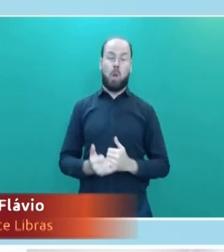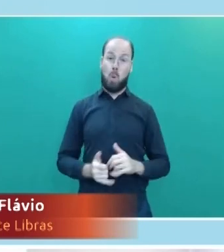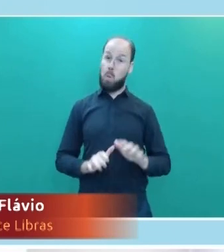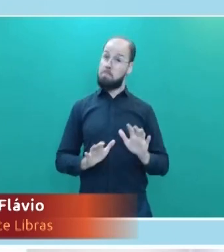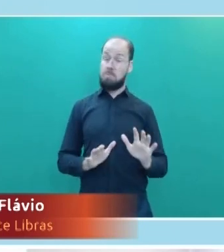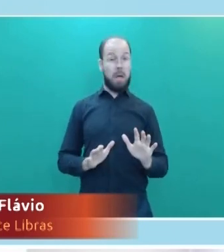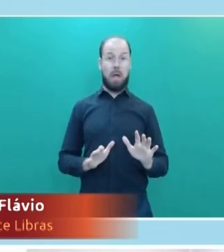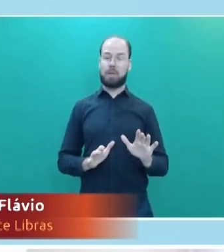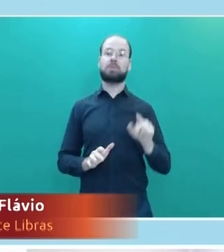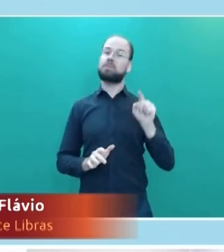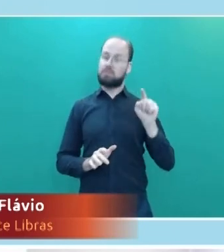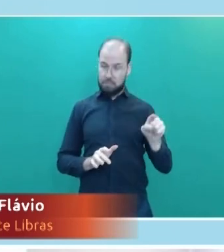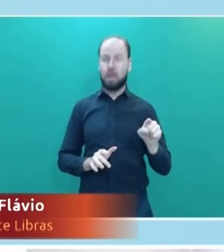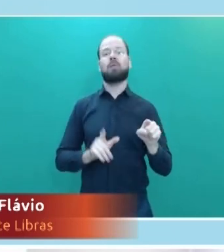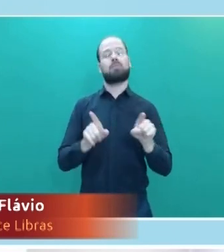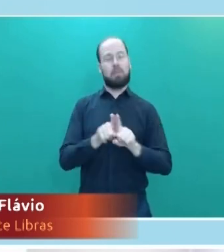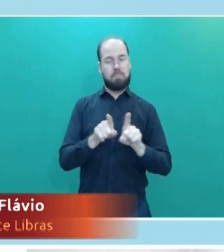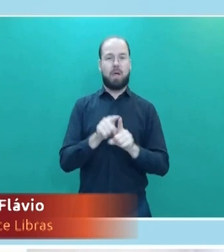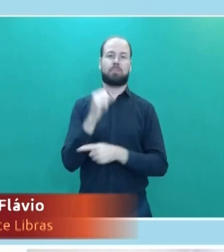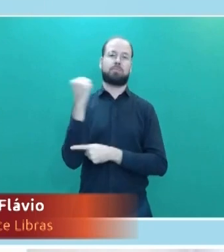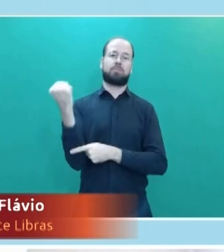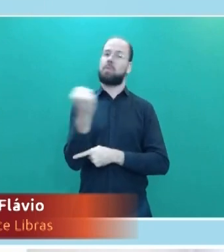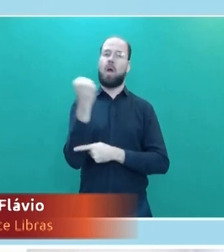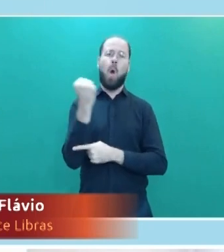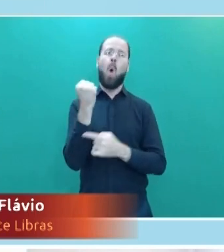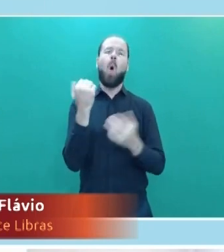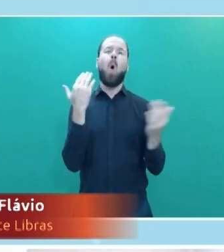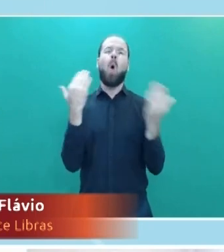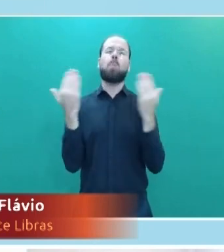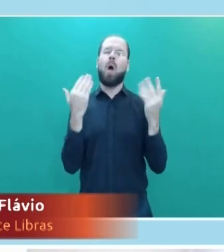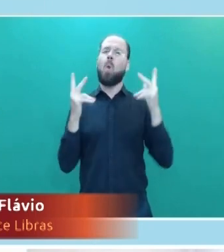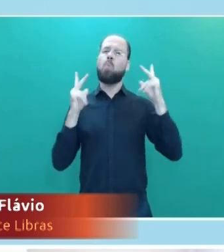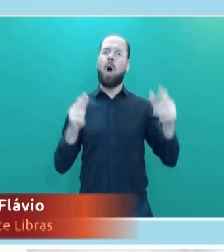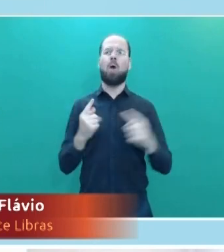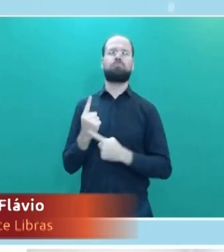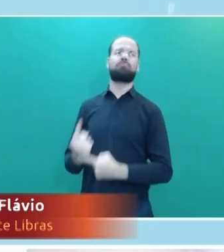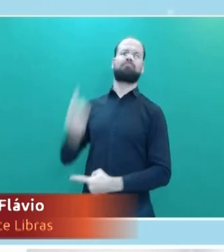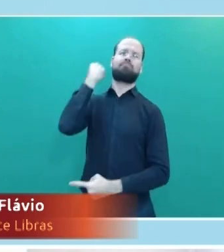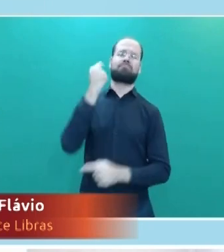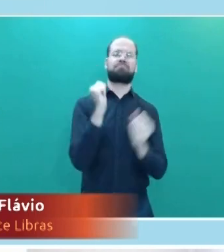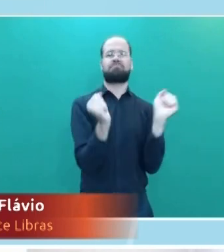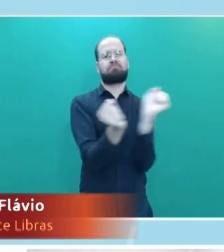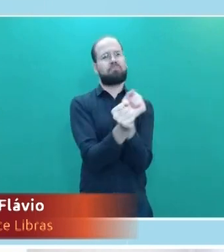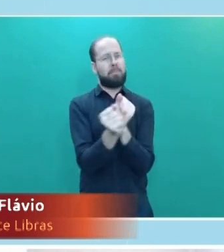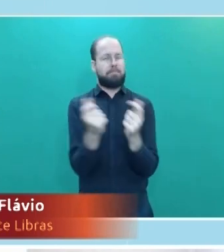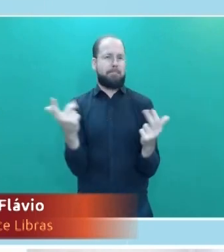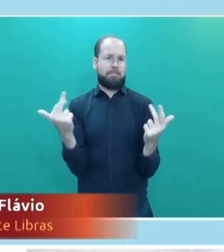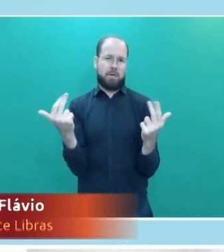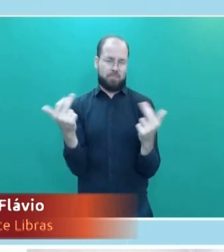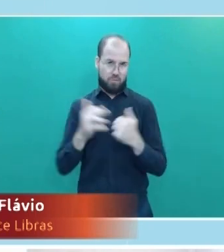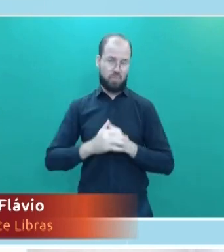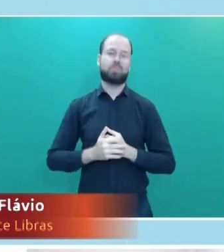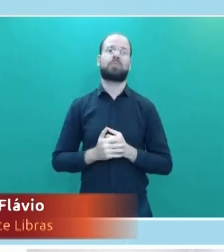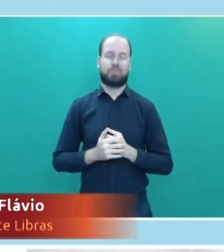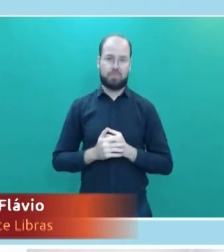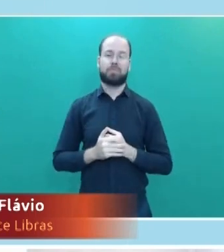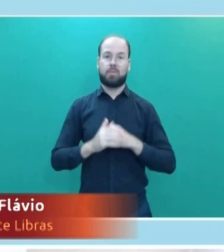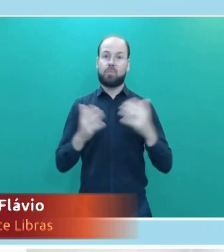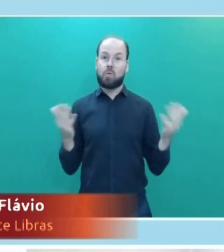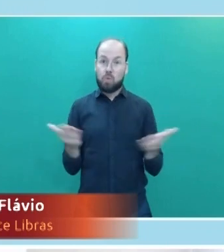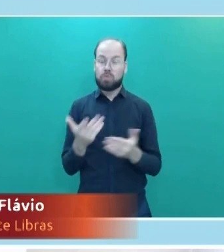grave, infelizmente, que antigamente. E por isso a gente fala trabalho escravo, né? Tira